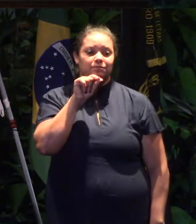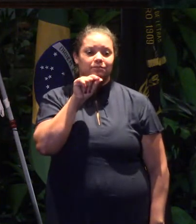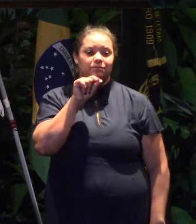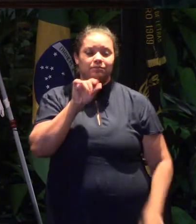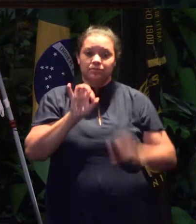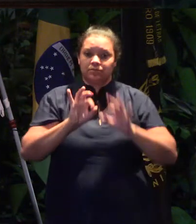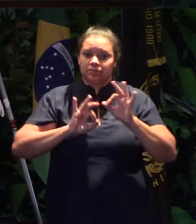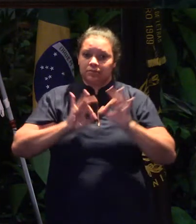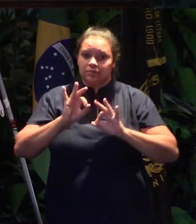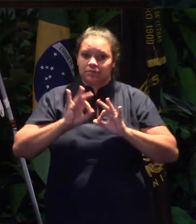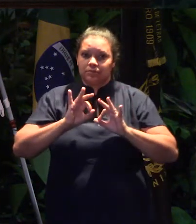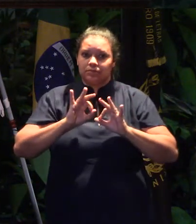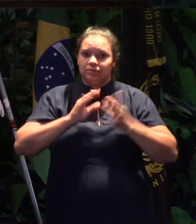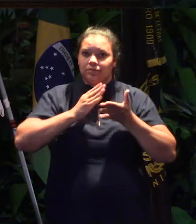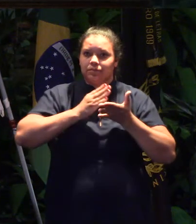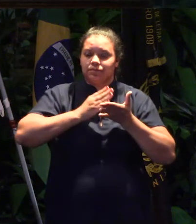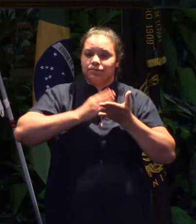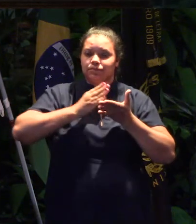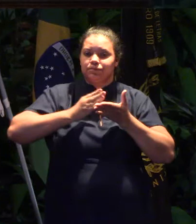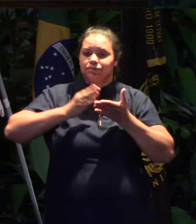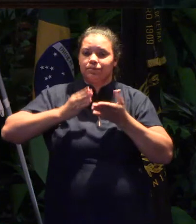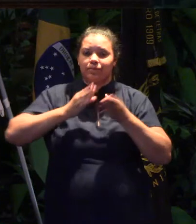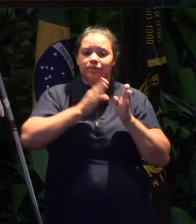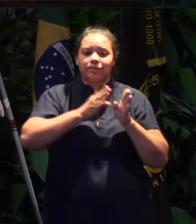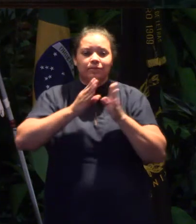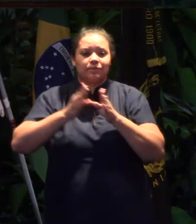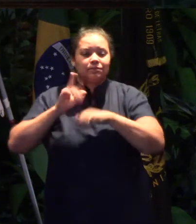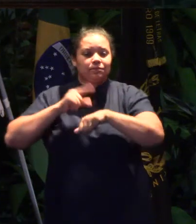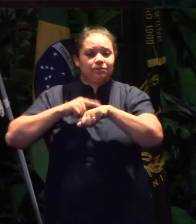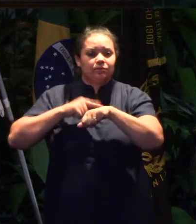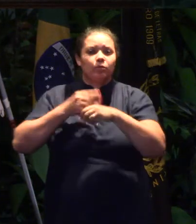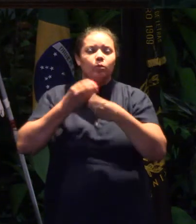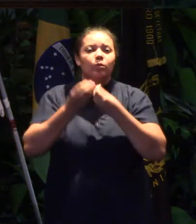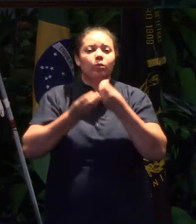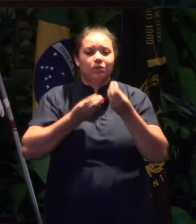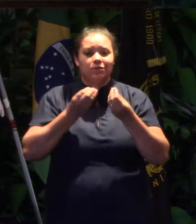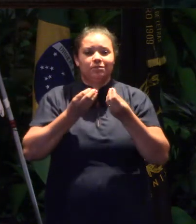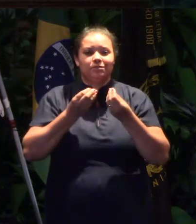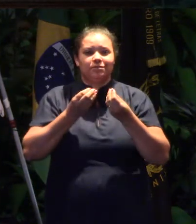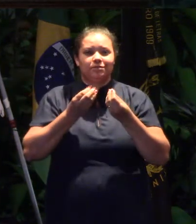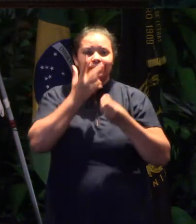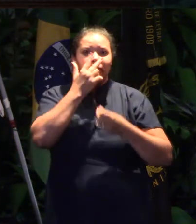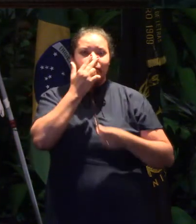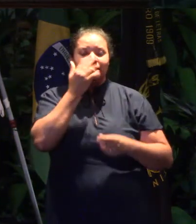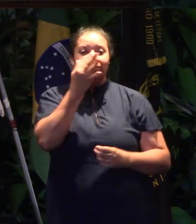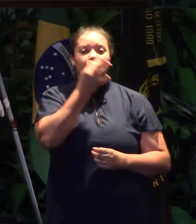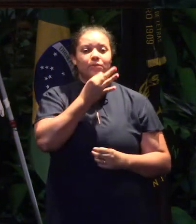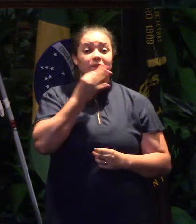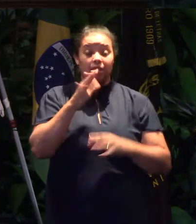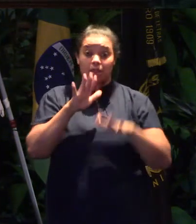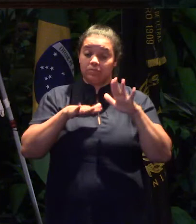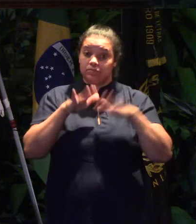Organizar, em fatias de tempo, os barulhos do mundo seria uma forma de compor música. E, muitas vezes, em alguns